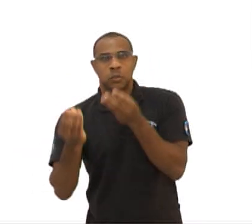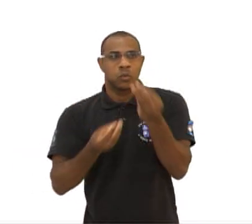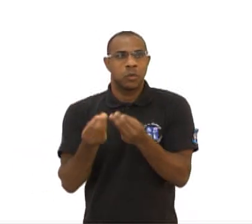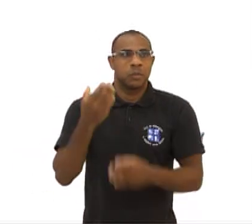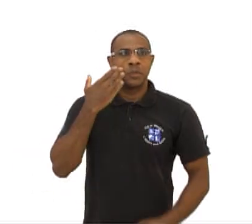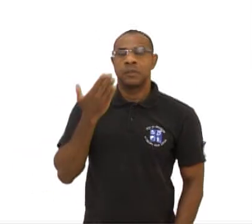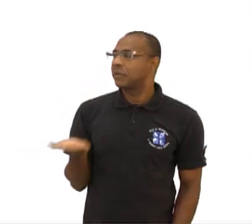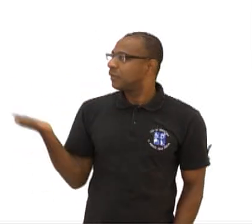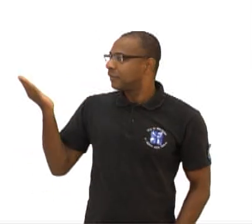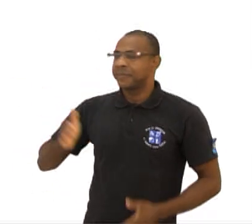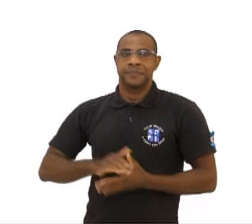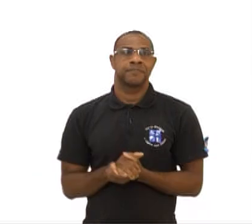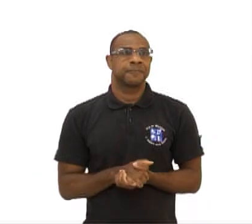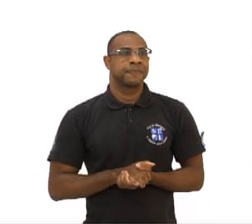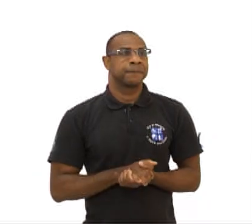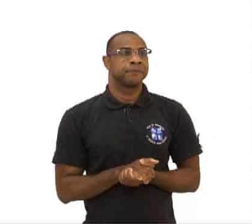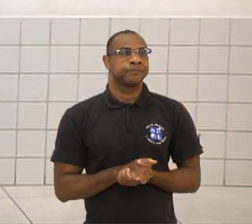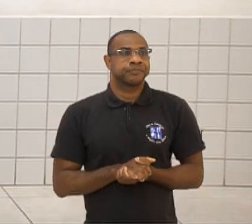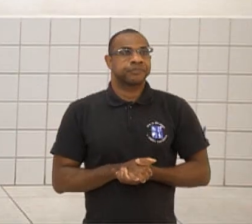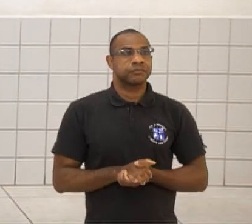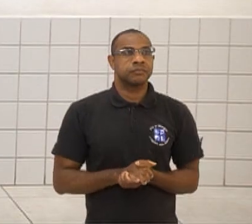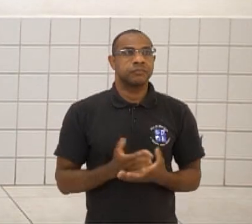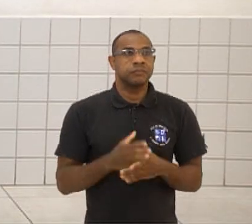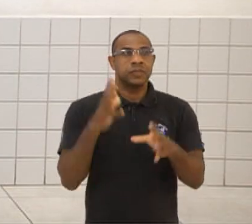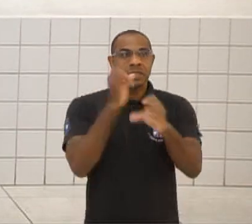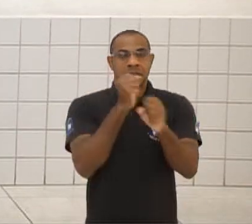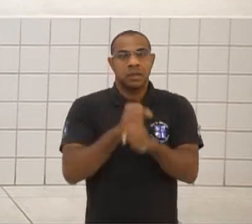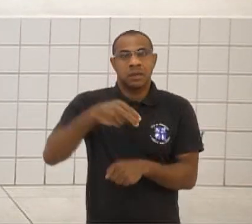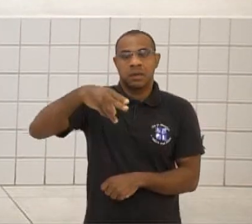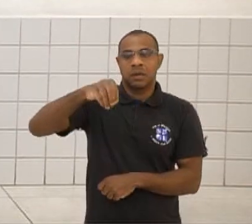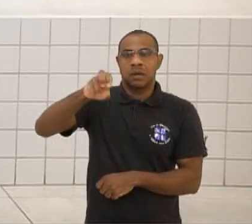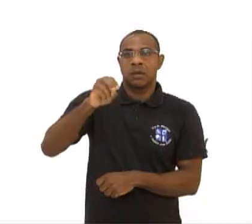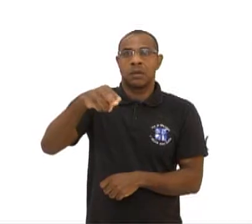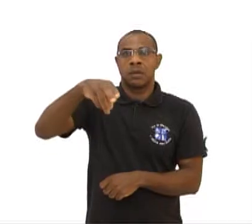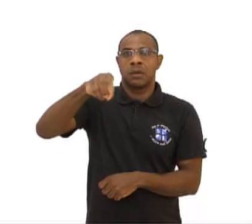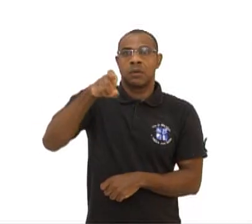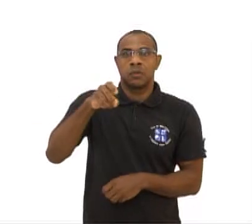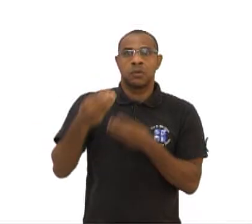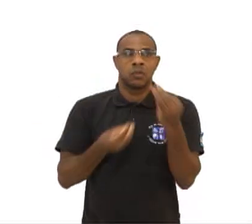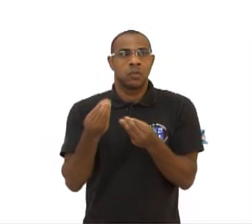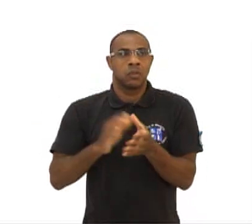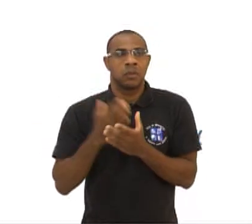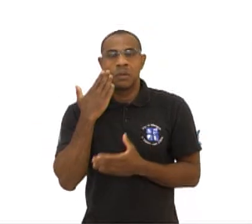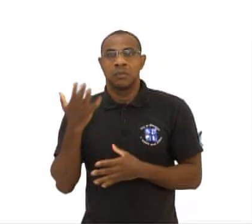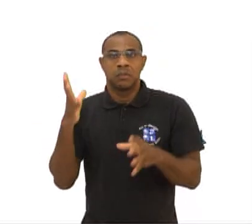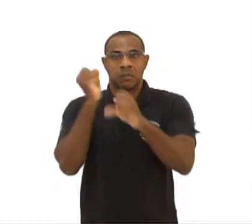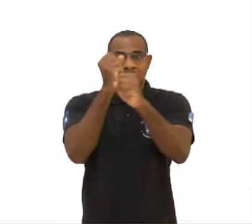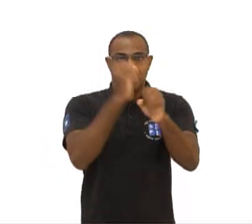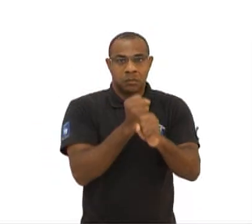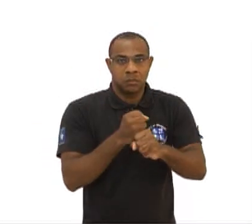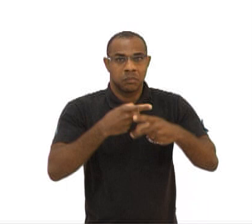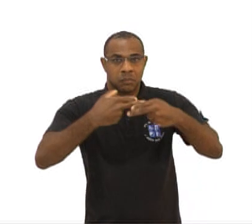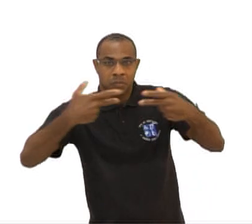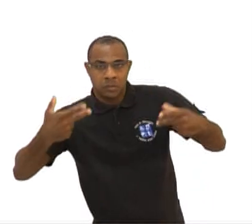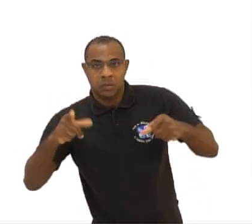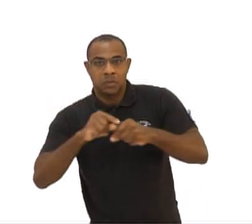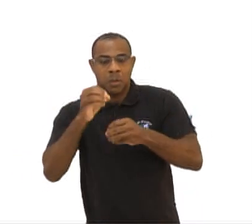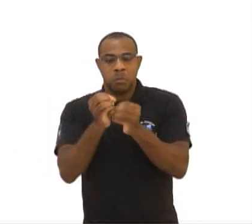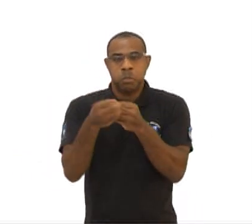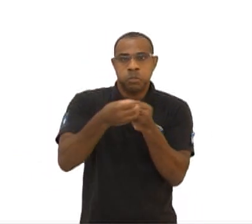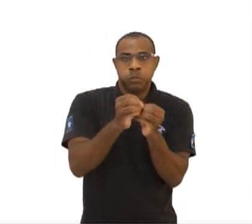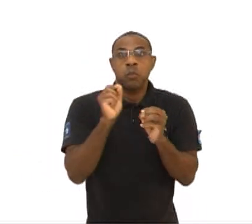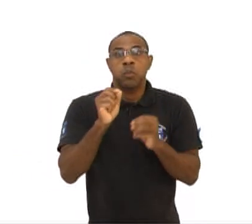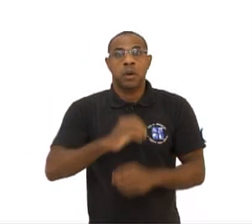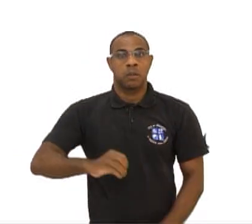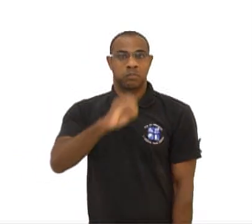Ok. Fala, Prof. Beth, agora. Então vamos lá. Cálculo do NOx. A soma dos números de oxidação de todos os elementos de uma molécula é